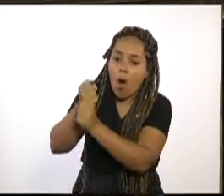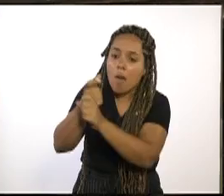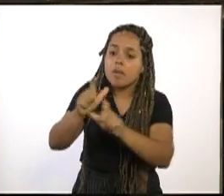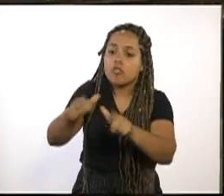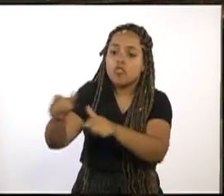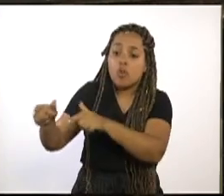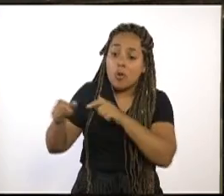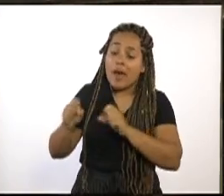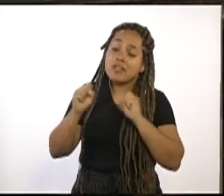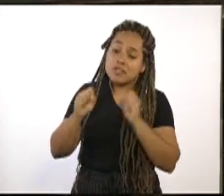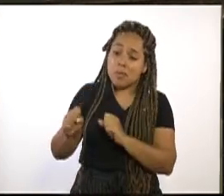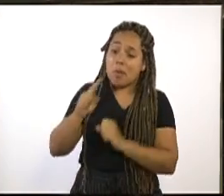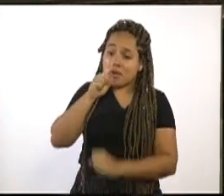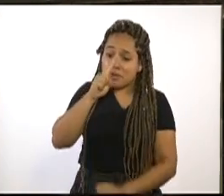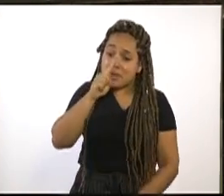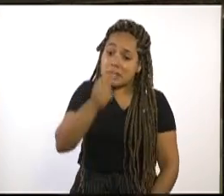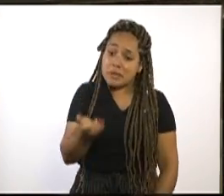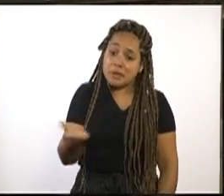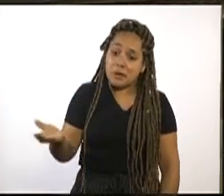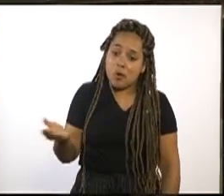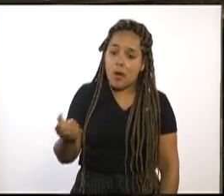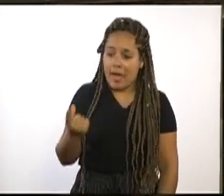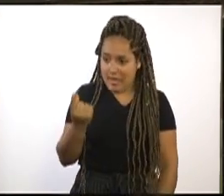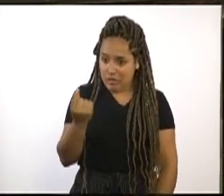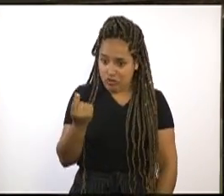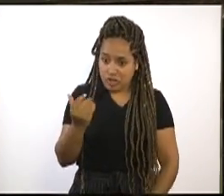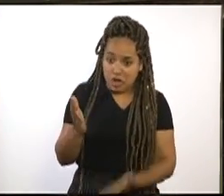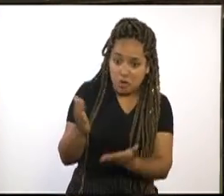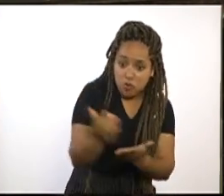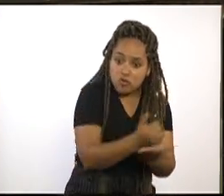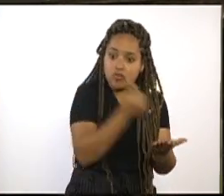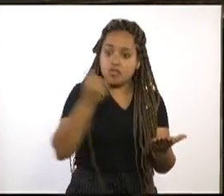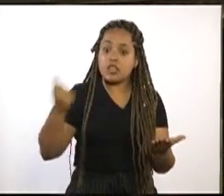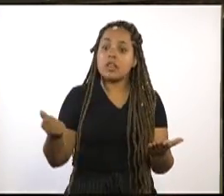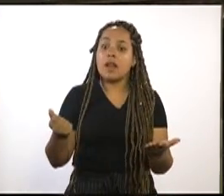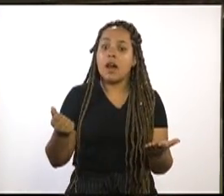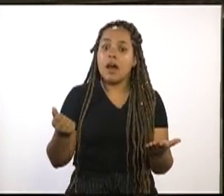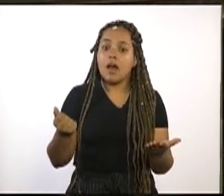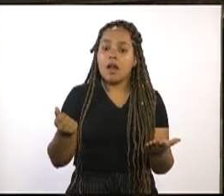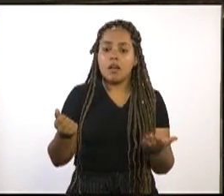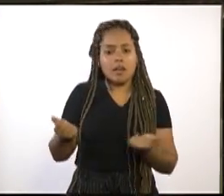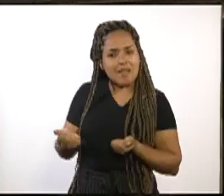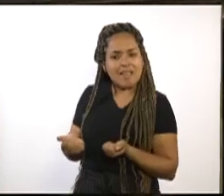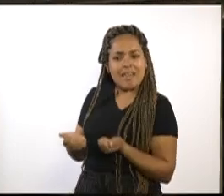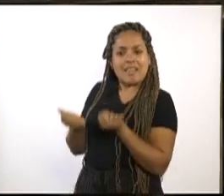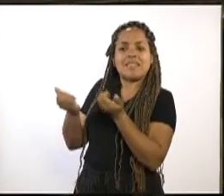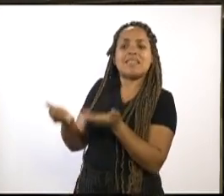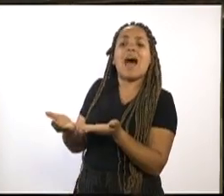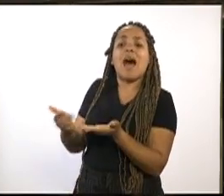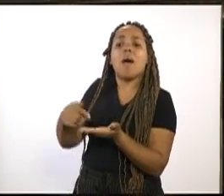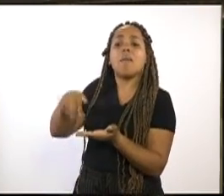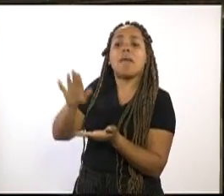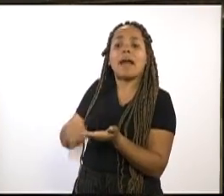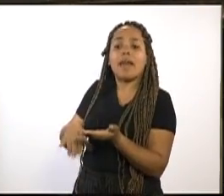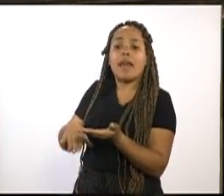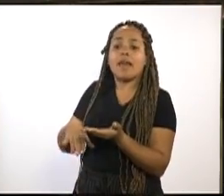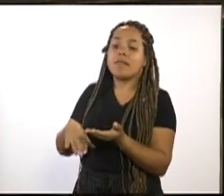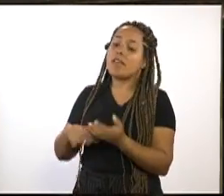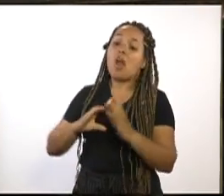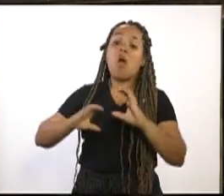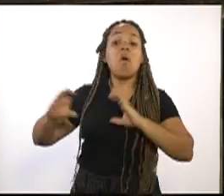sob risco, ele desloca esse montante e irriga a sua